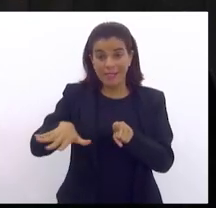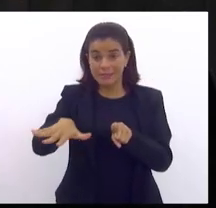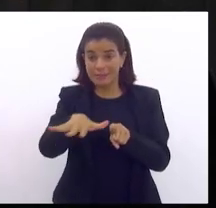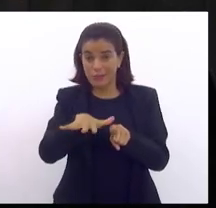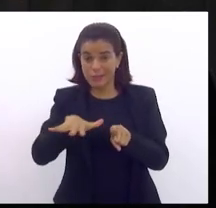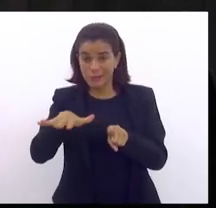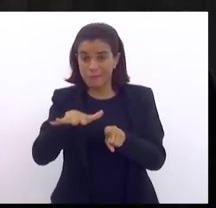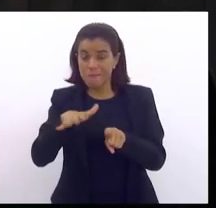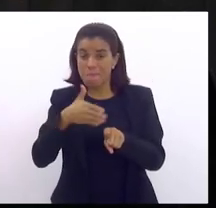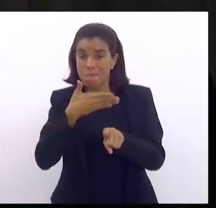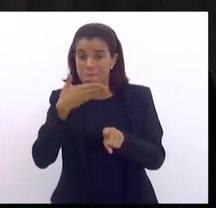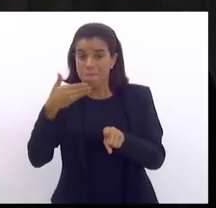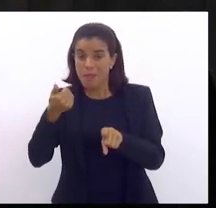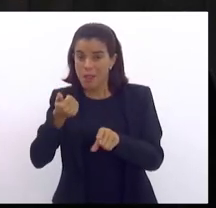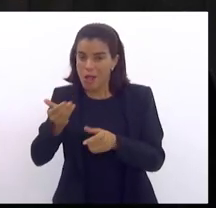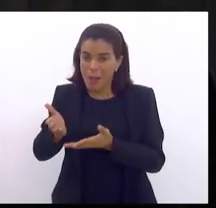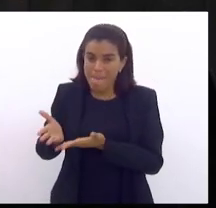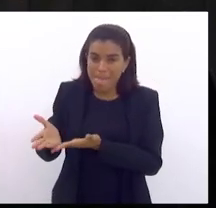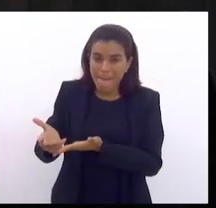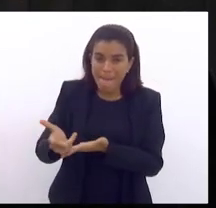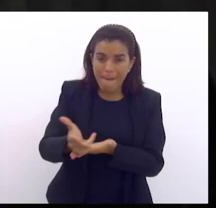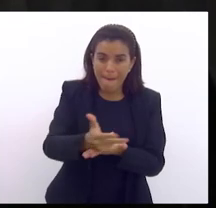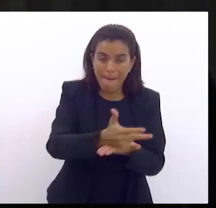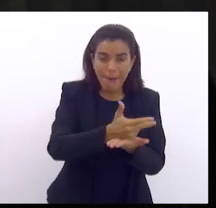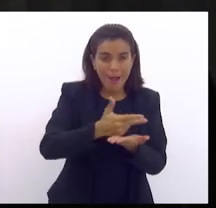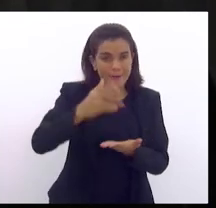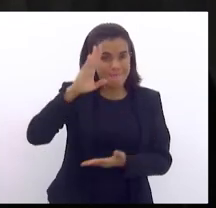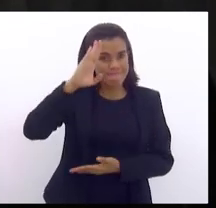de melhorar a arrecadação é primordial.